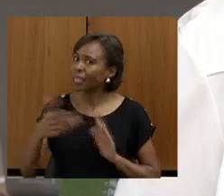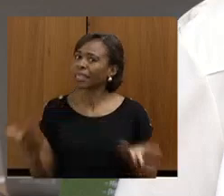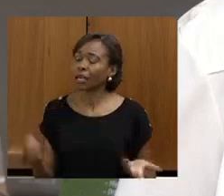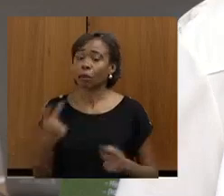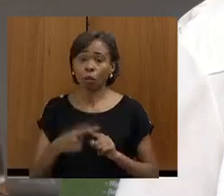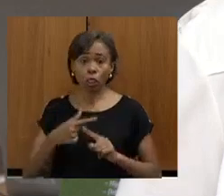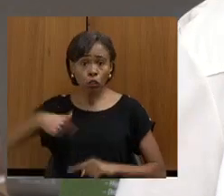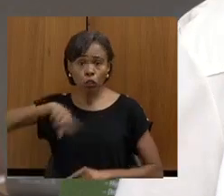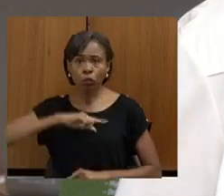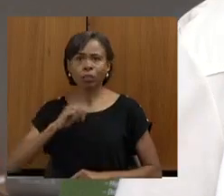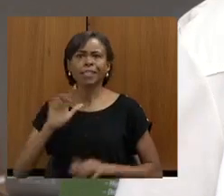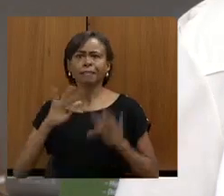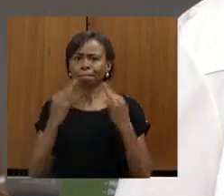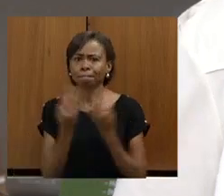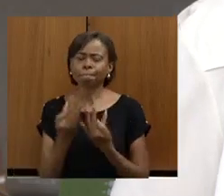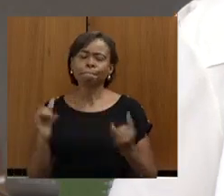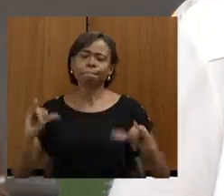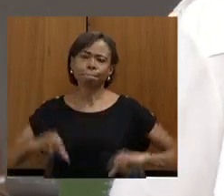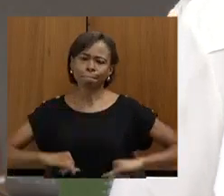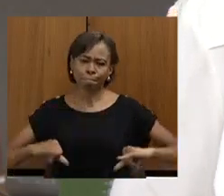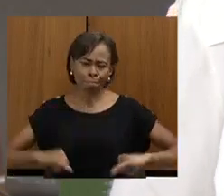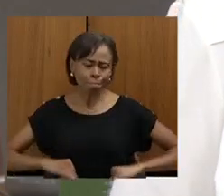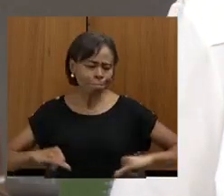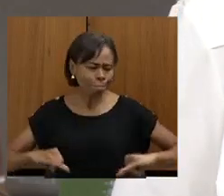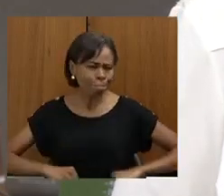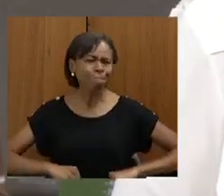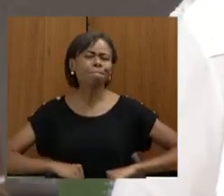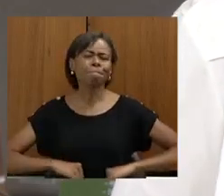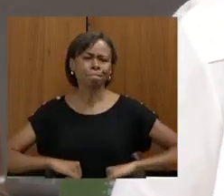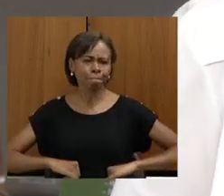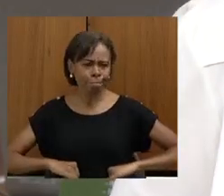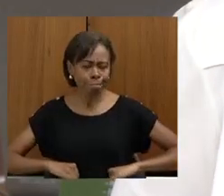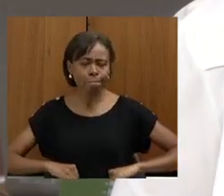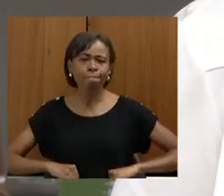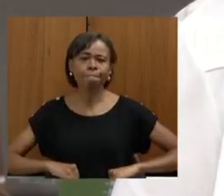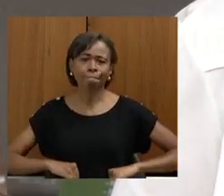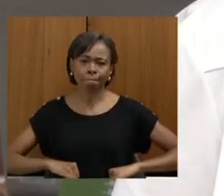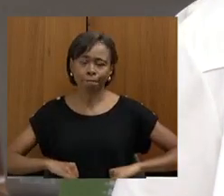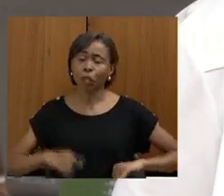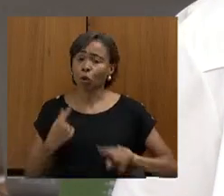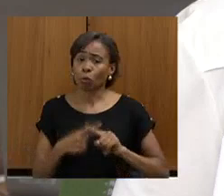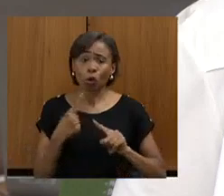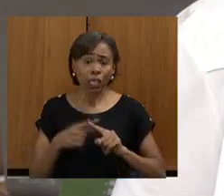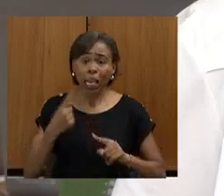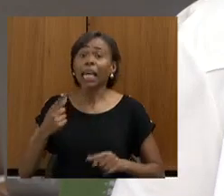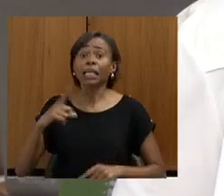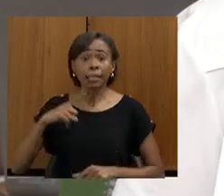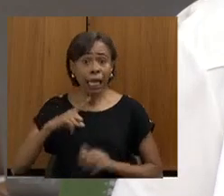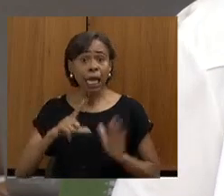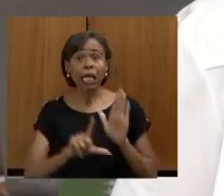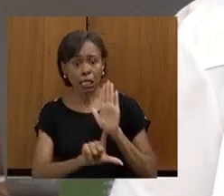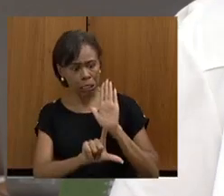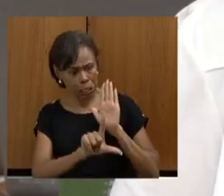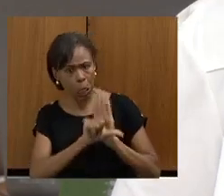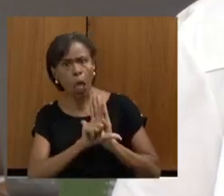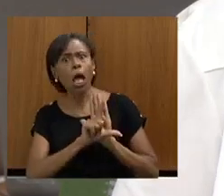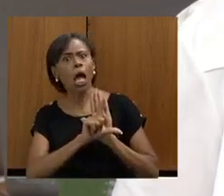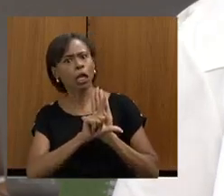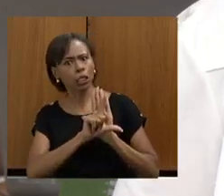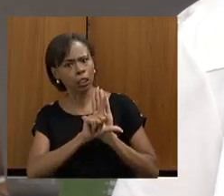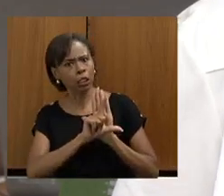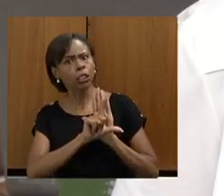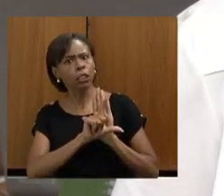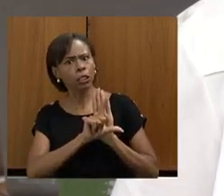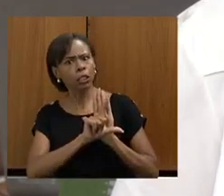famílias, estamos sofrendo, sofrendo, porque nós temos leis robustas, nós não estamos